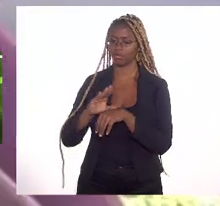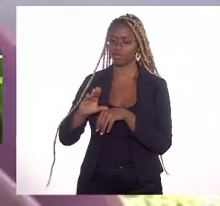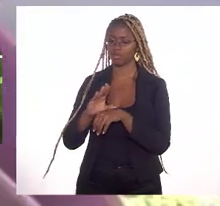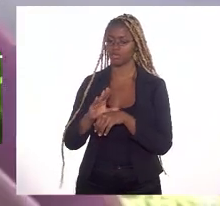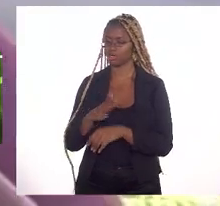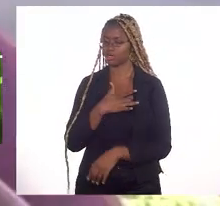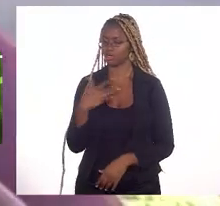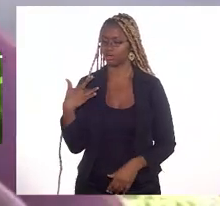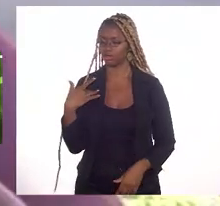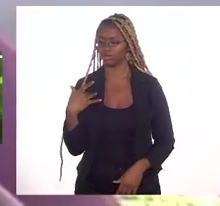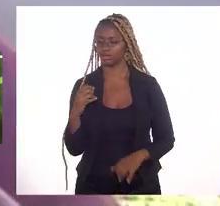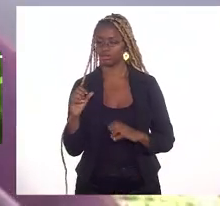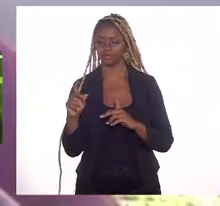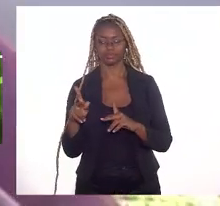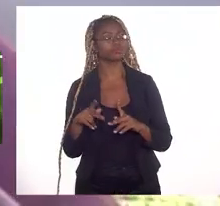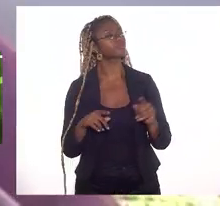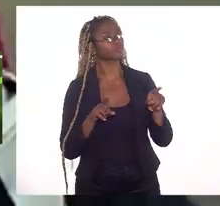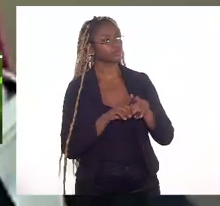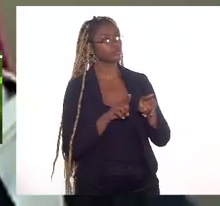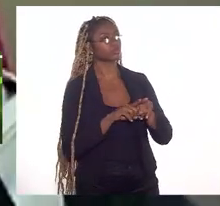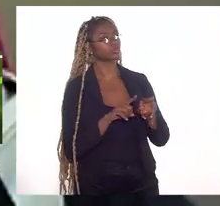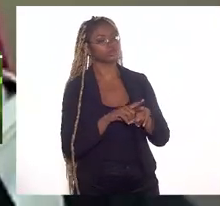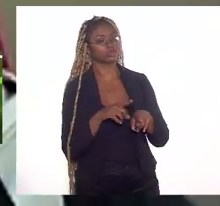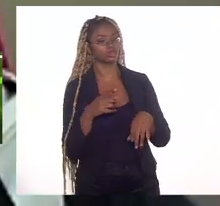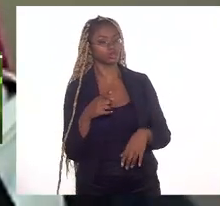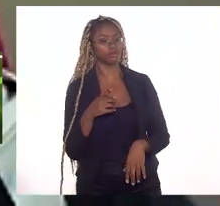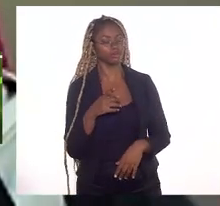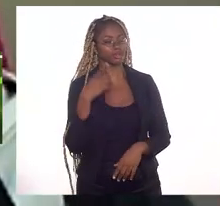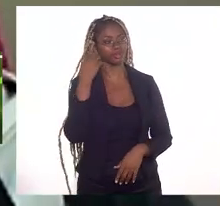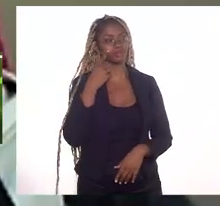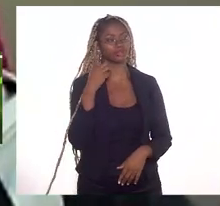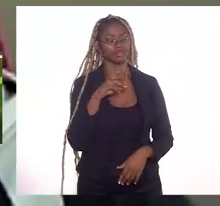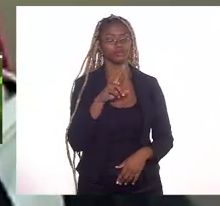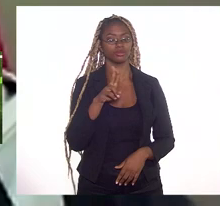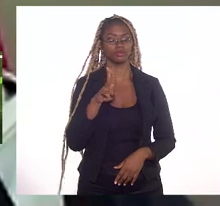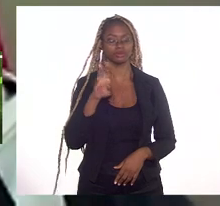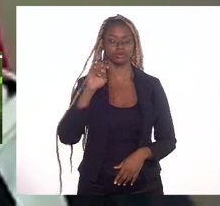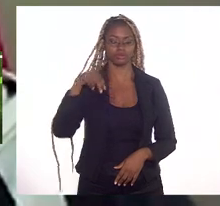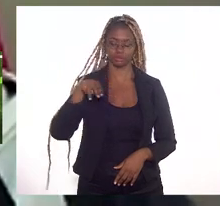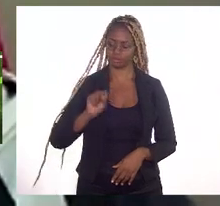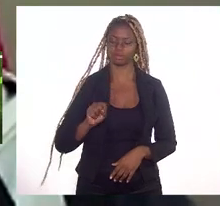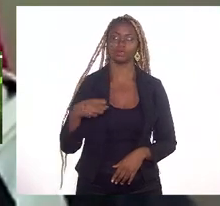Né, deputado Rubem Bontempo? Use mais a Comissão de Saúde para que a gente possa ser